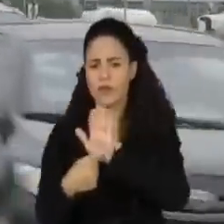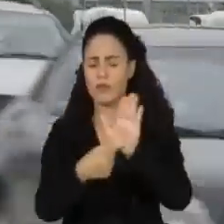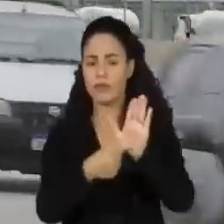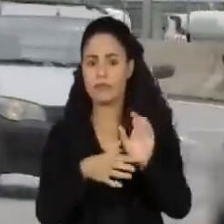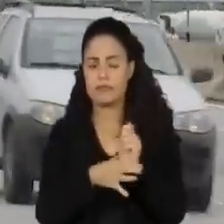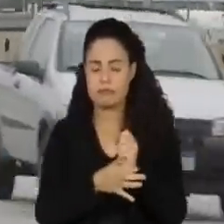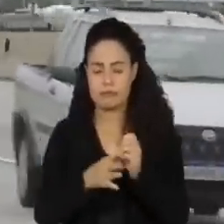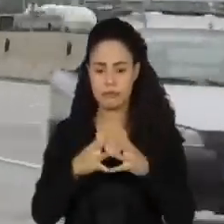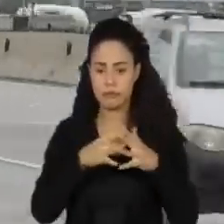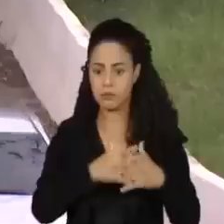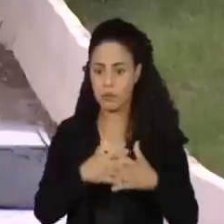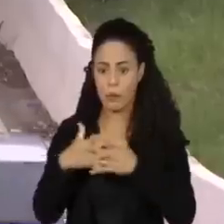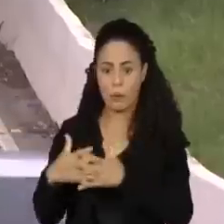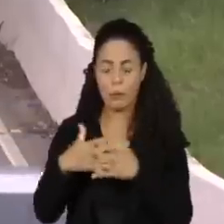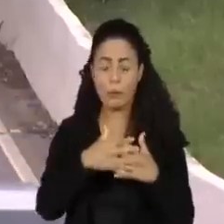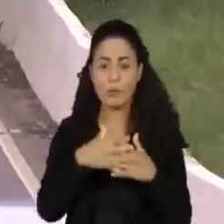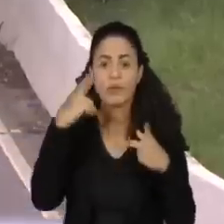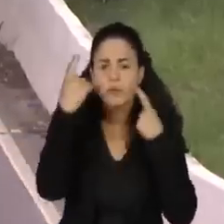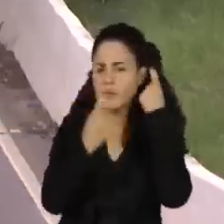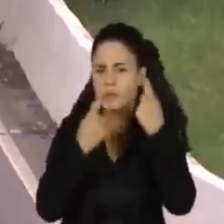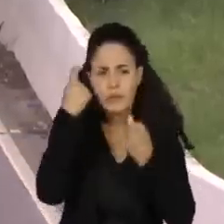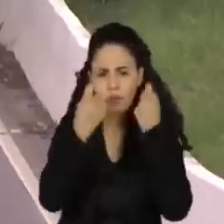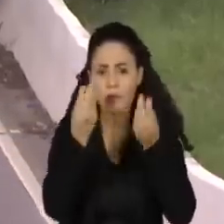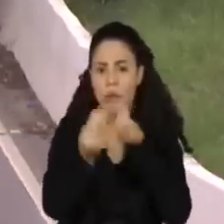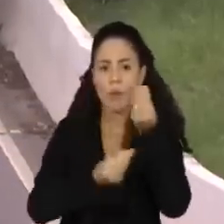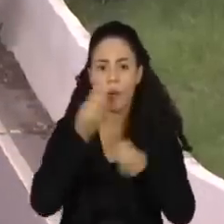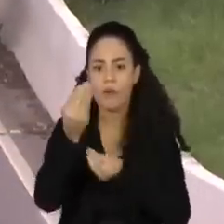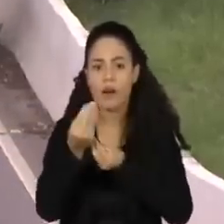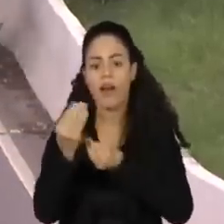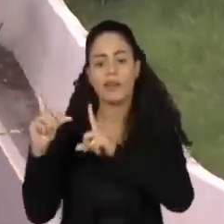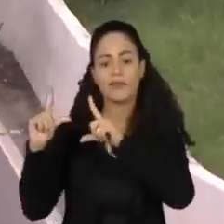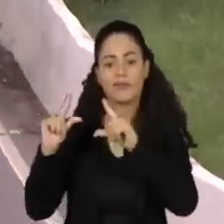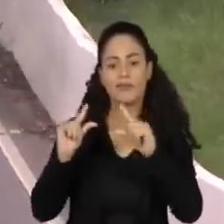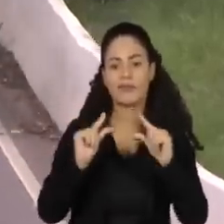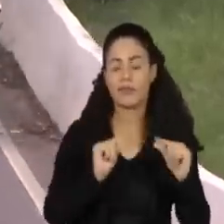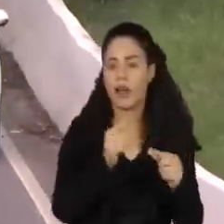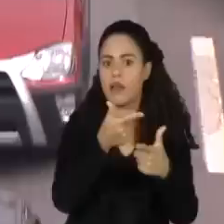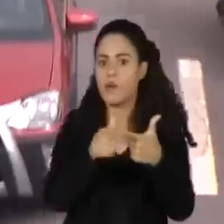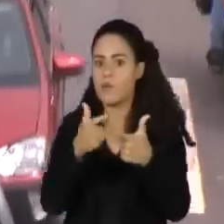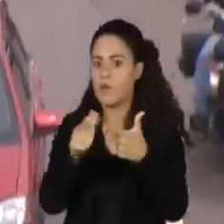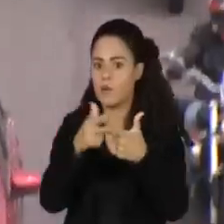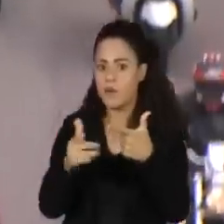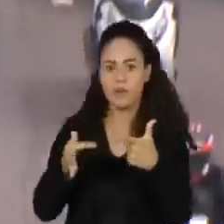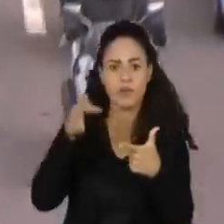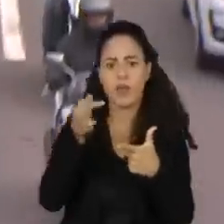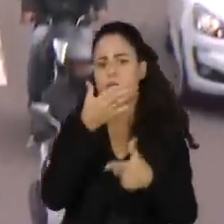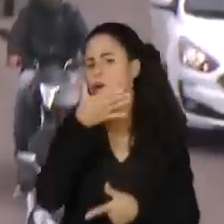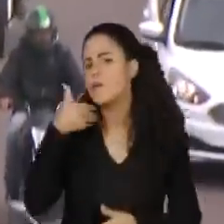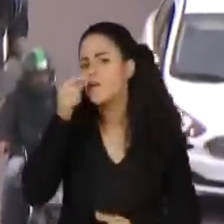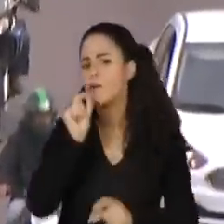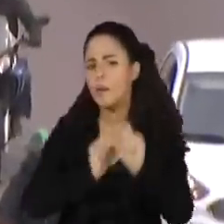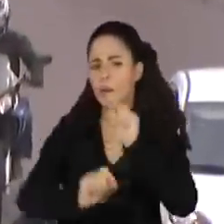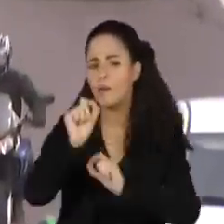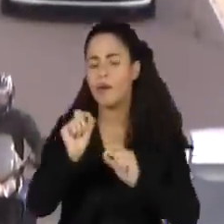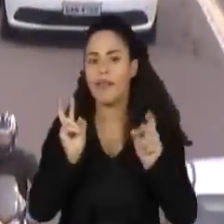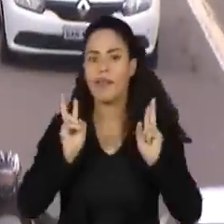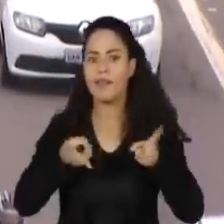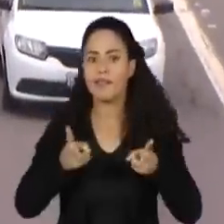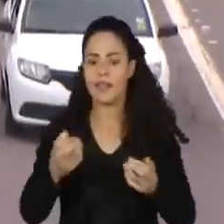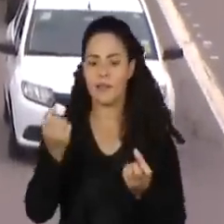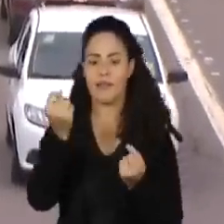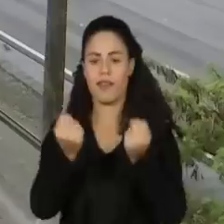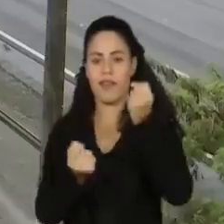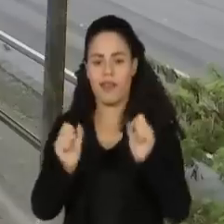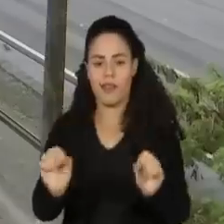é o que mais preocupa. Por isso, para minimizar a chance desses problemas, o melhor mesmo é sempre deixar o farol